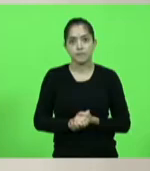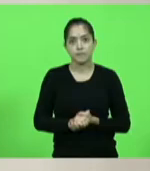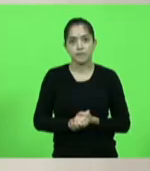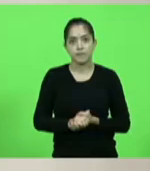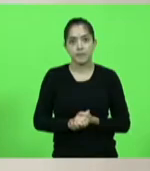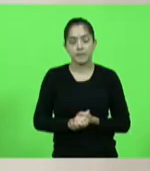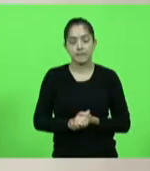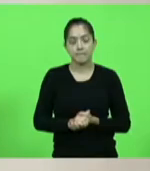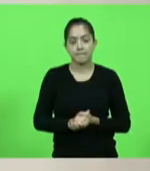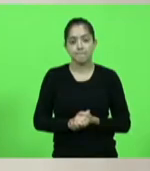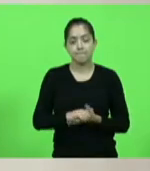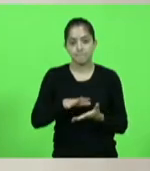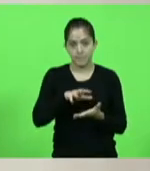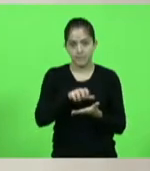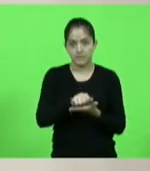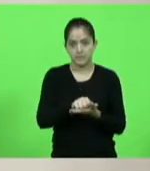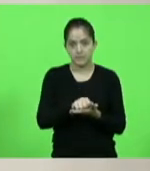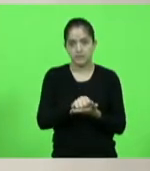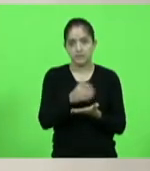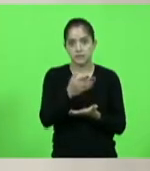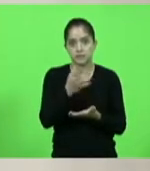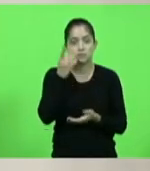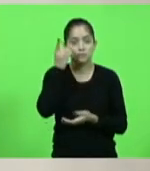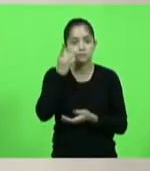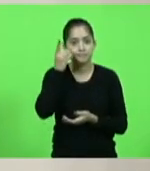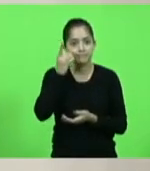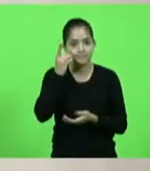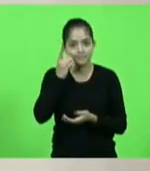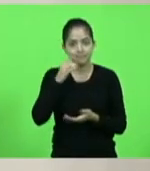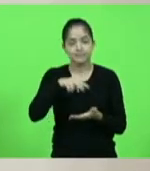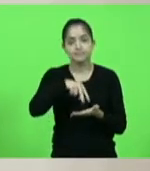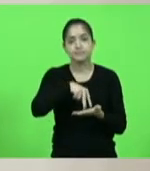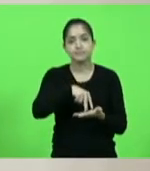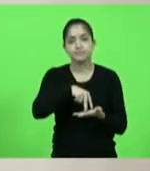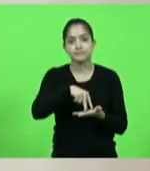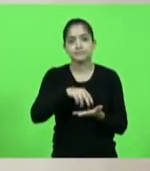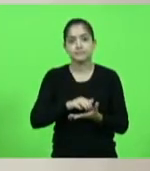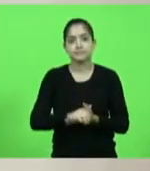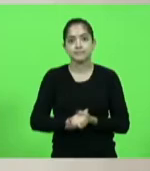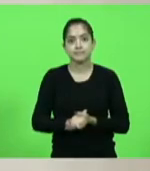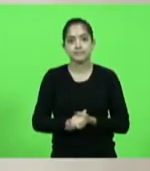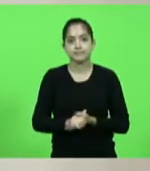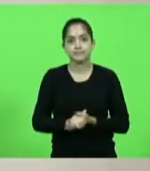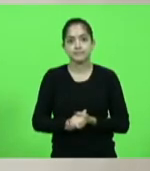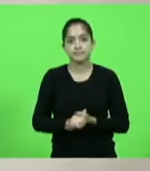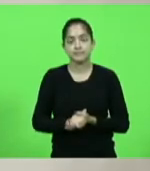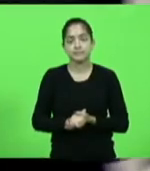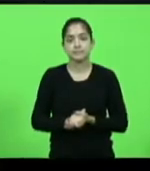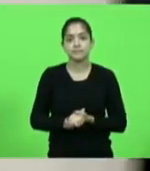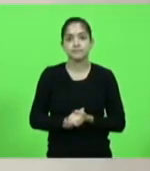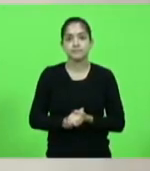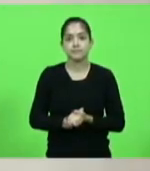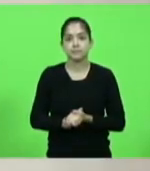Está escrito o deputado Kenny Nunes, fará o uso da palavra no lugar dele, deputado Lércio. Não?